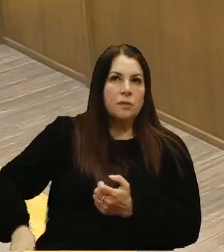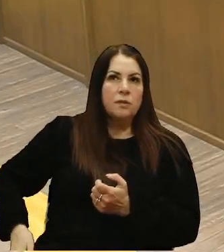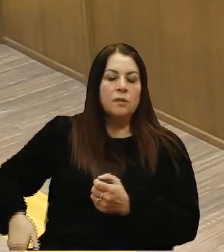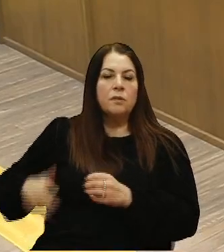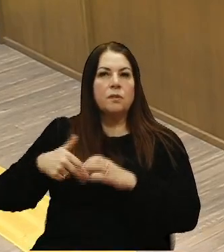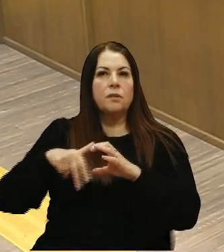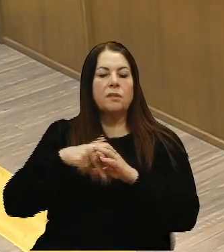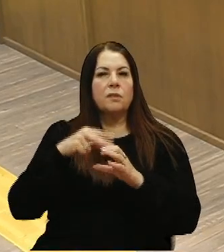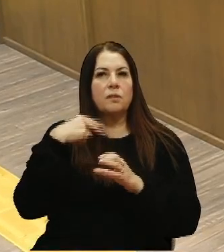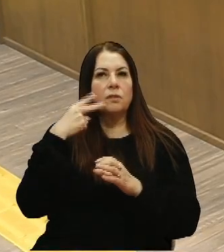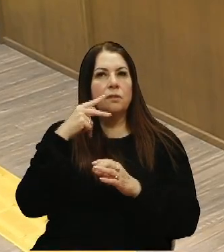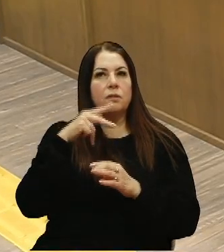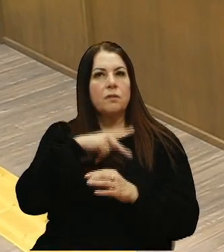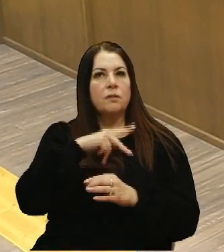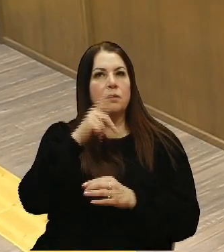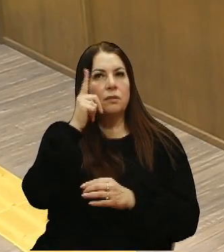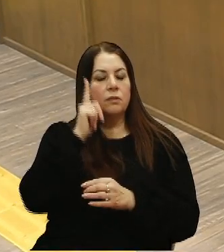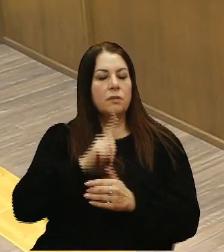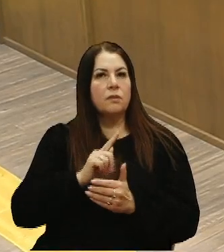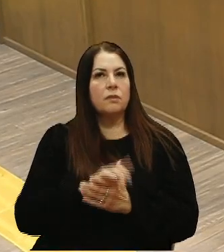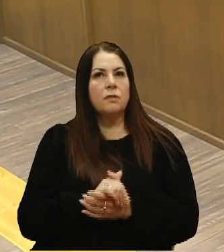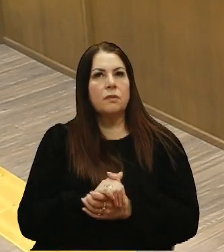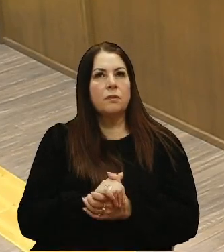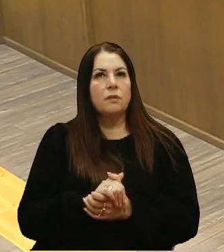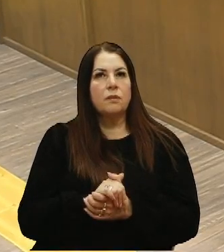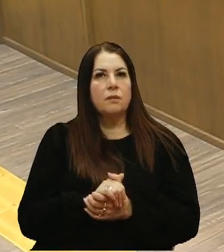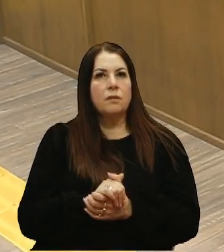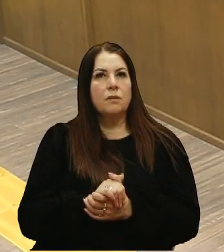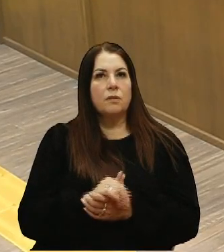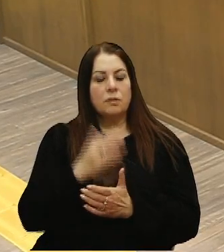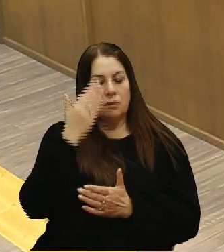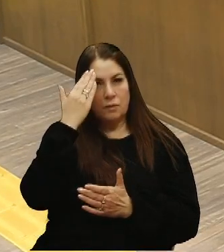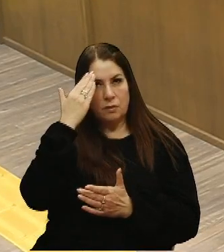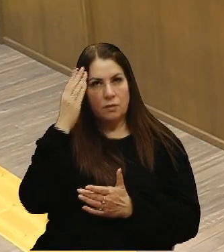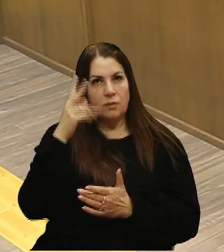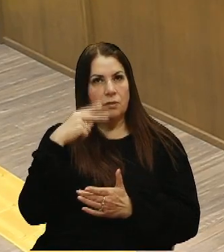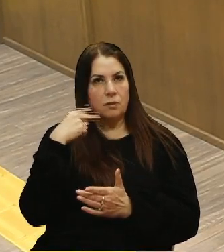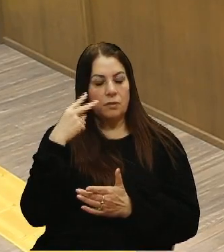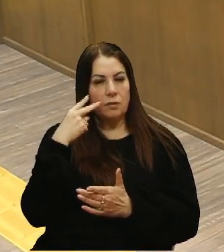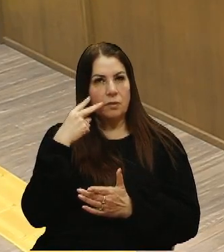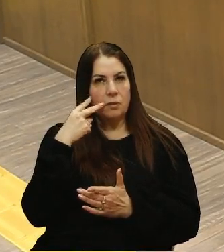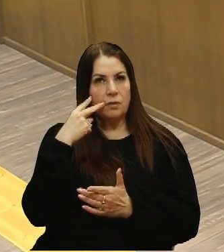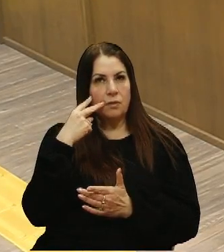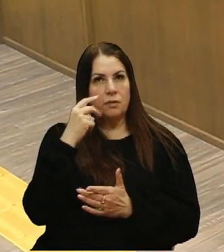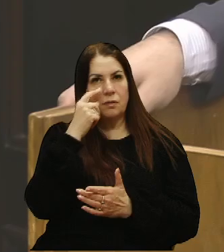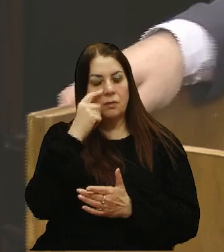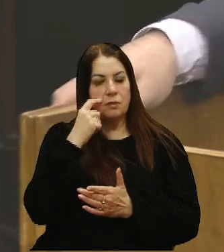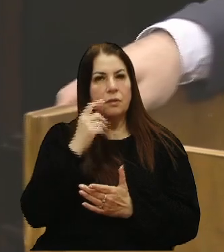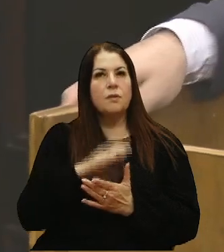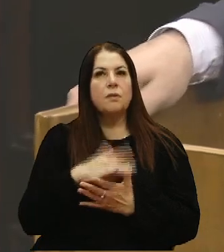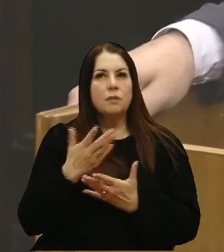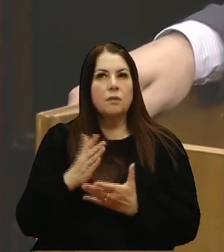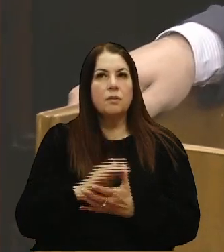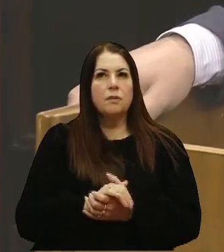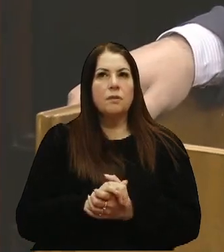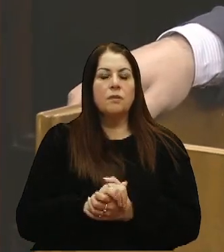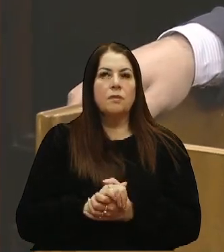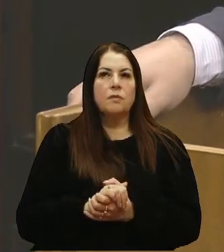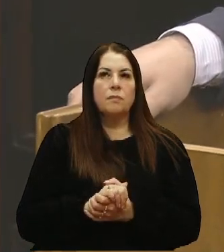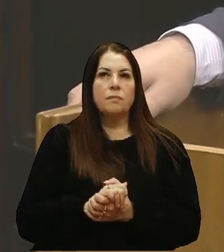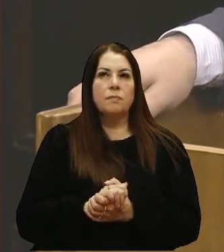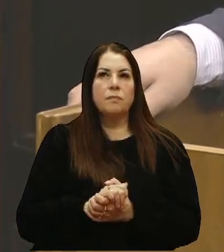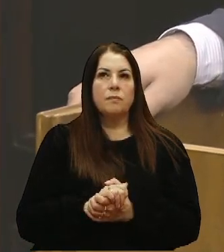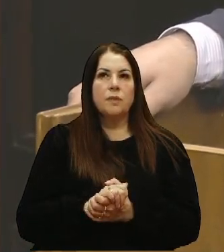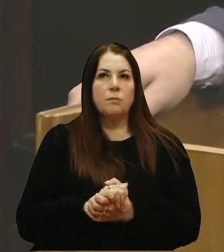Tribuna, vereador presidente Lucas Carenhato. Obrigado, vereador Petrini. Então,